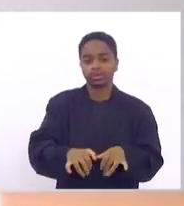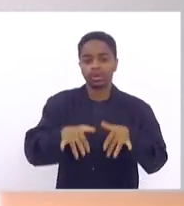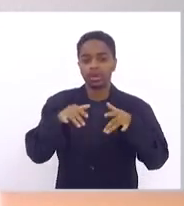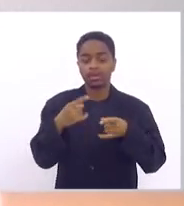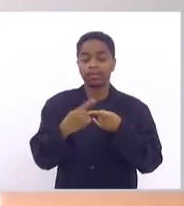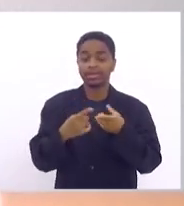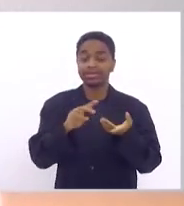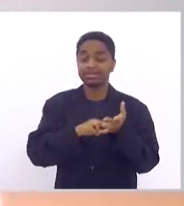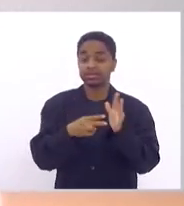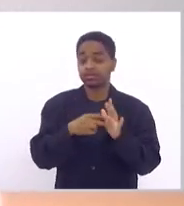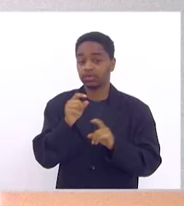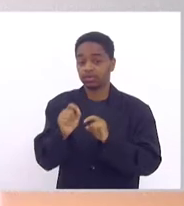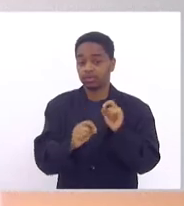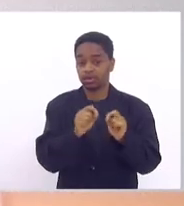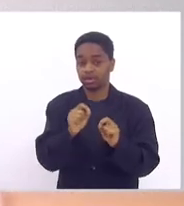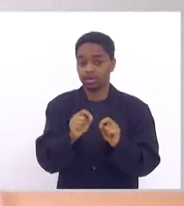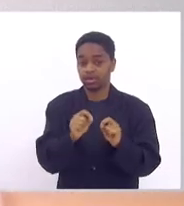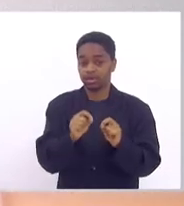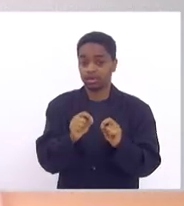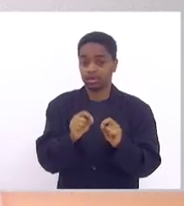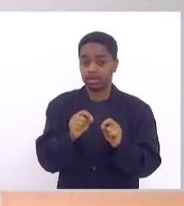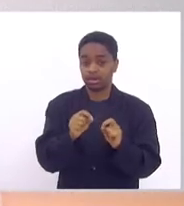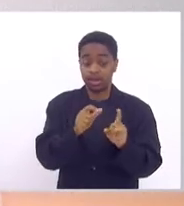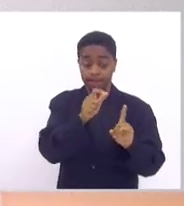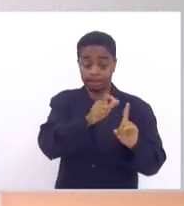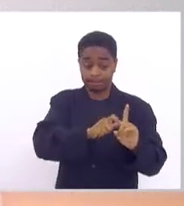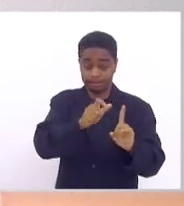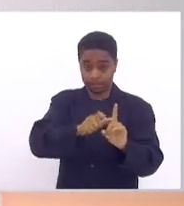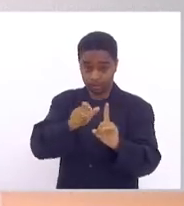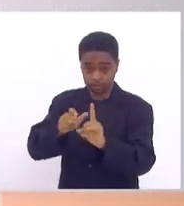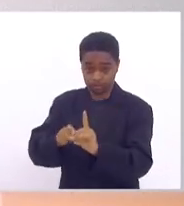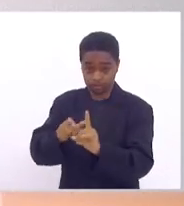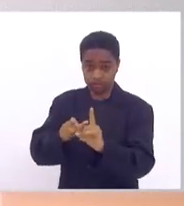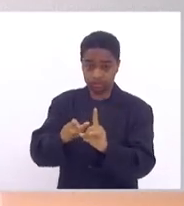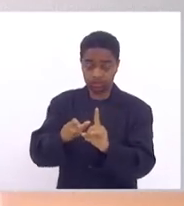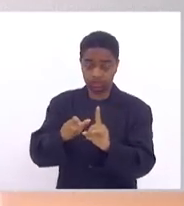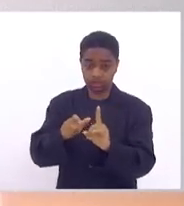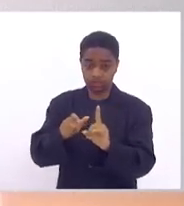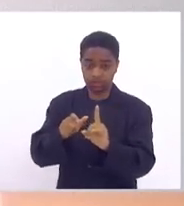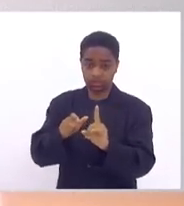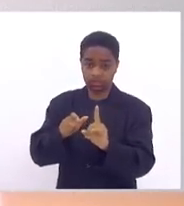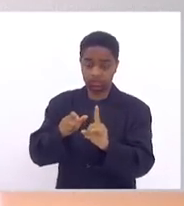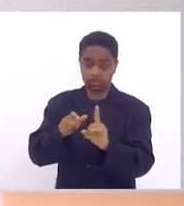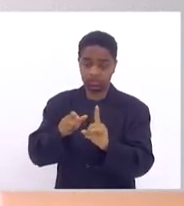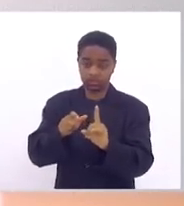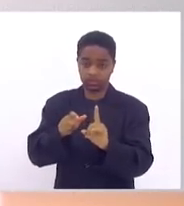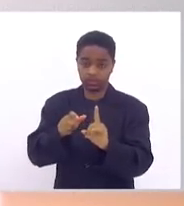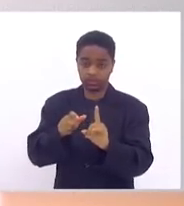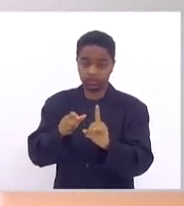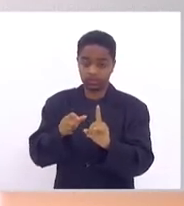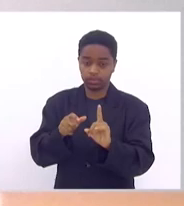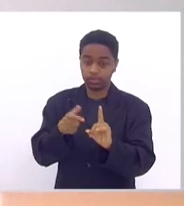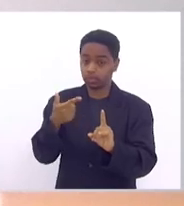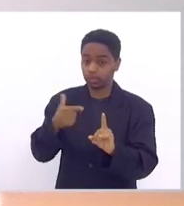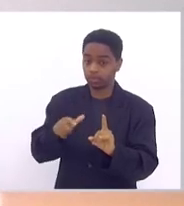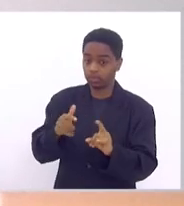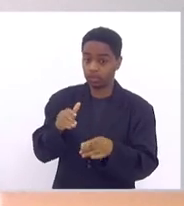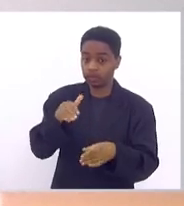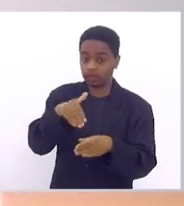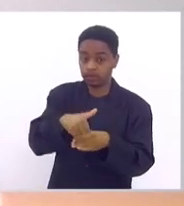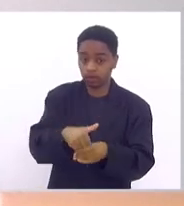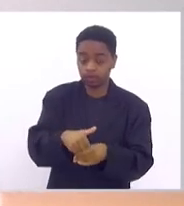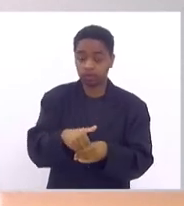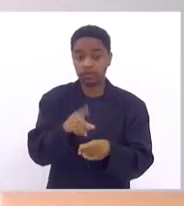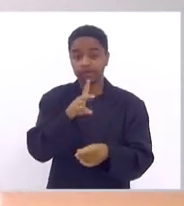significar sempre é trazer para pessoas que não tiveram a a a legitimidade do voto a discussão